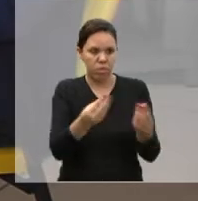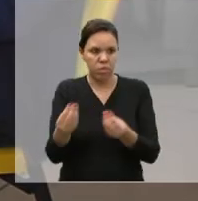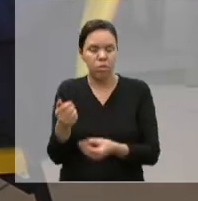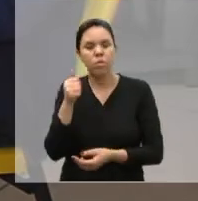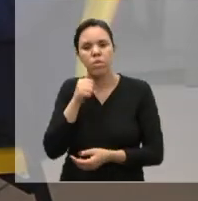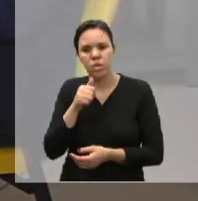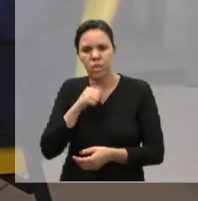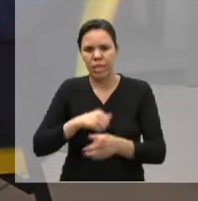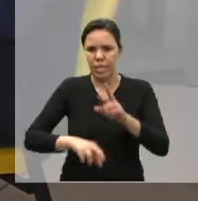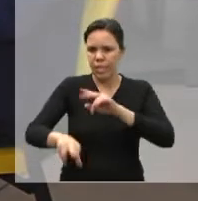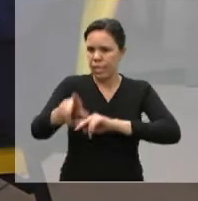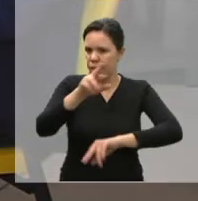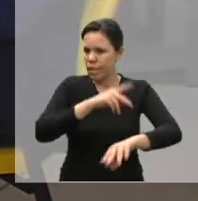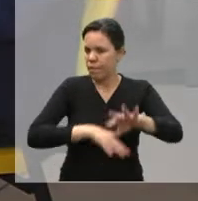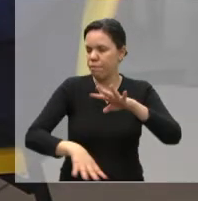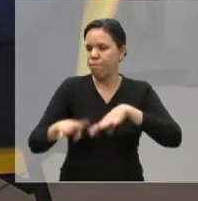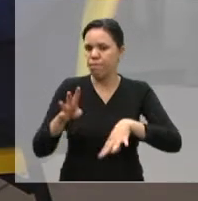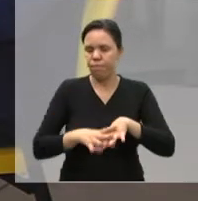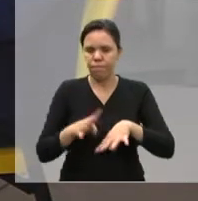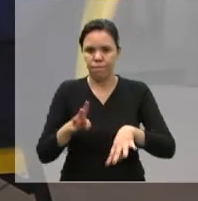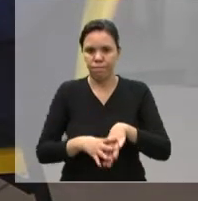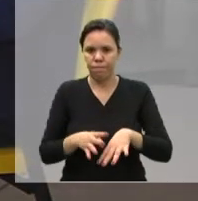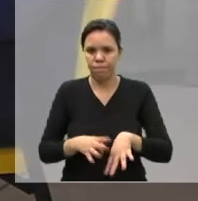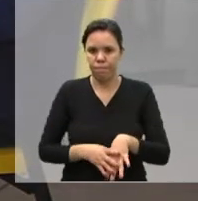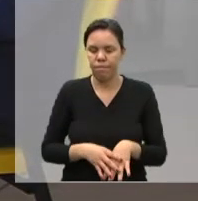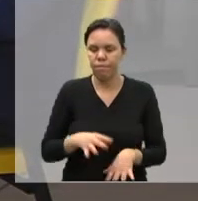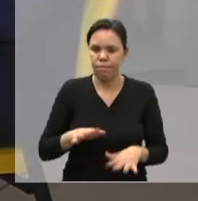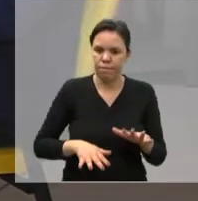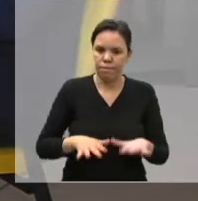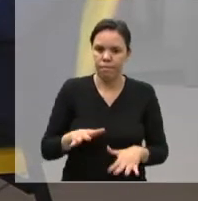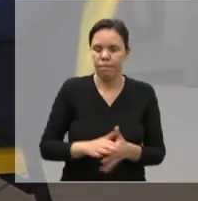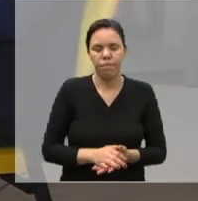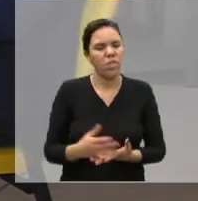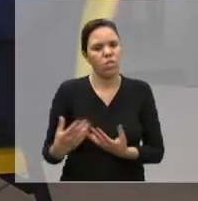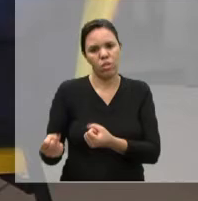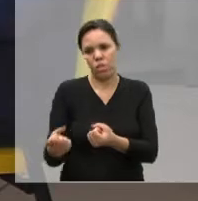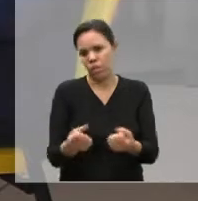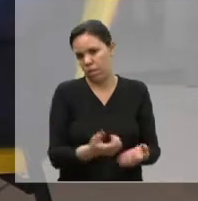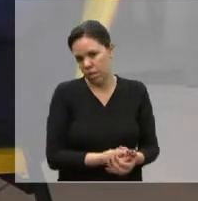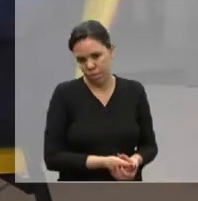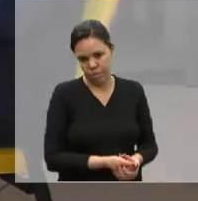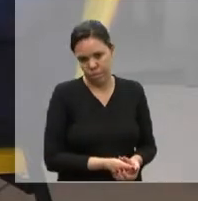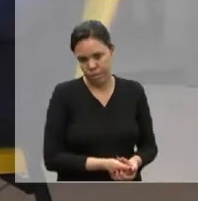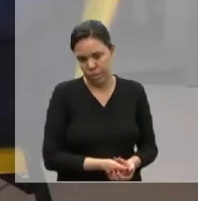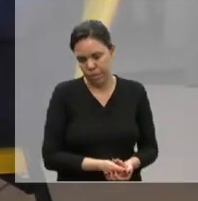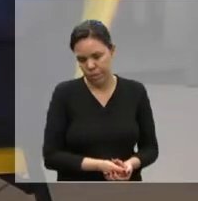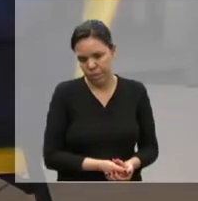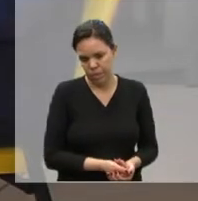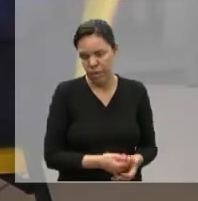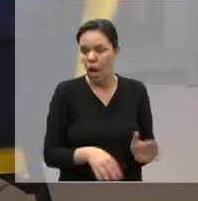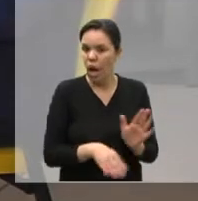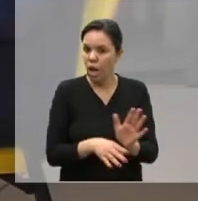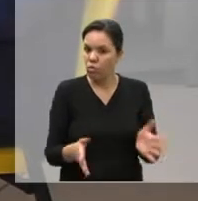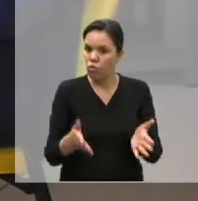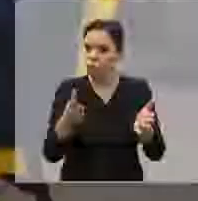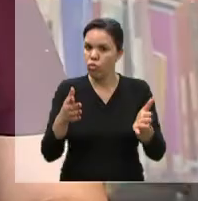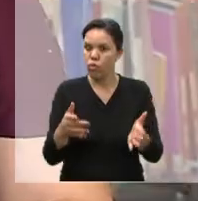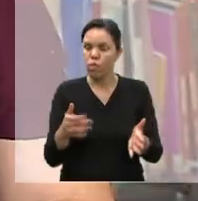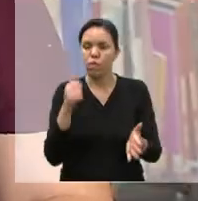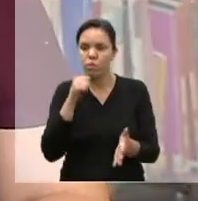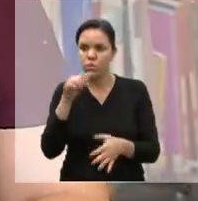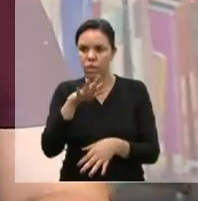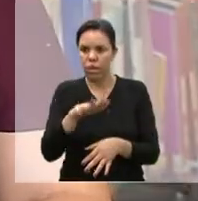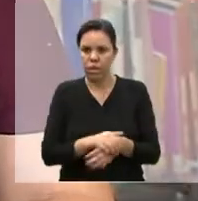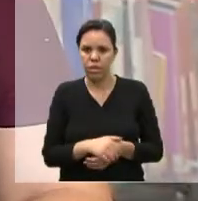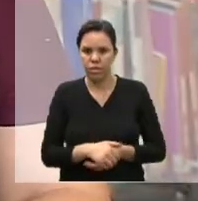matemática e que muitas vezes não são reconhecidas. E esse reconhecimento ajuda a trazer outras mulheres também. É exatamente esse o ponto. Então,